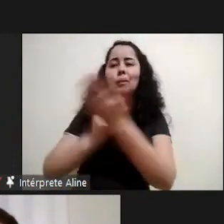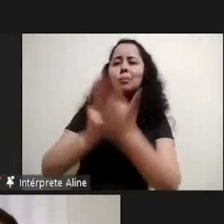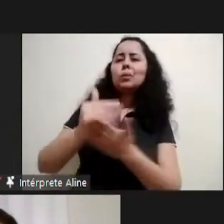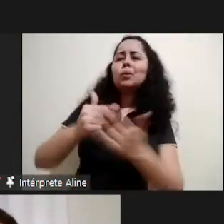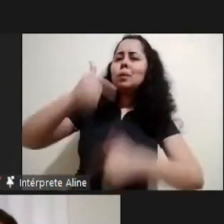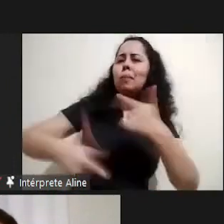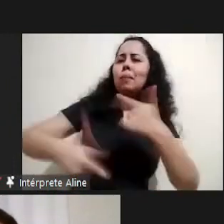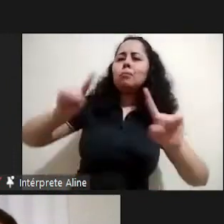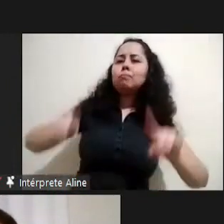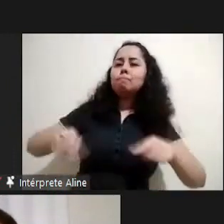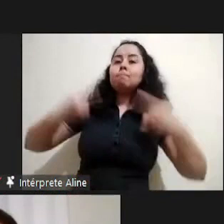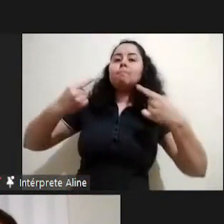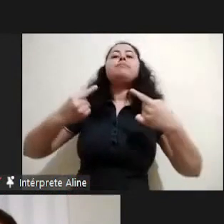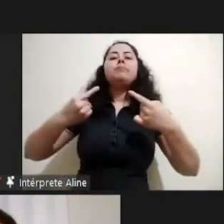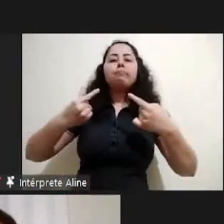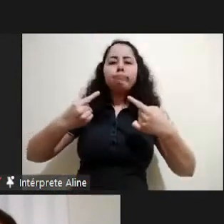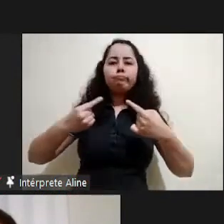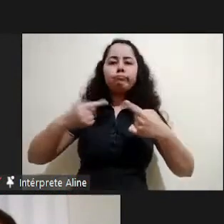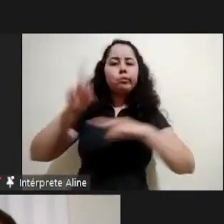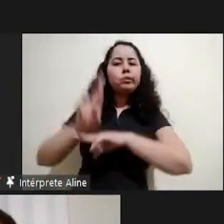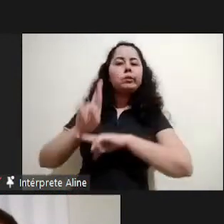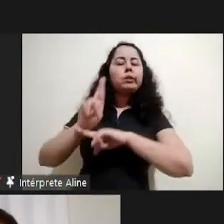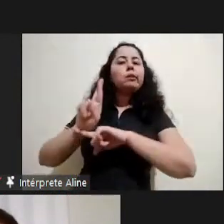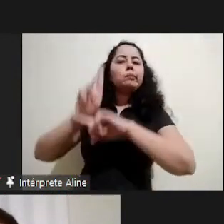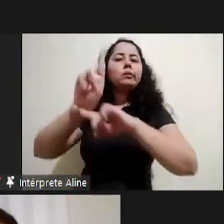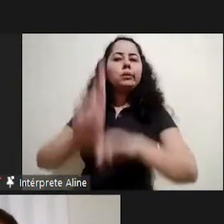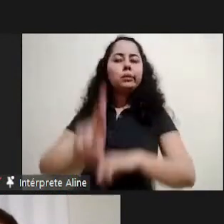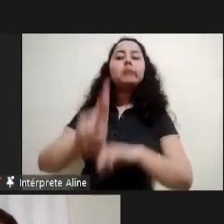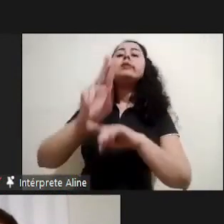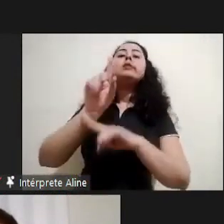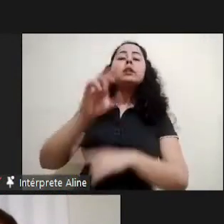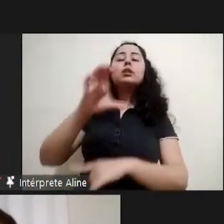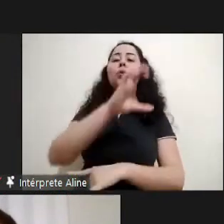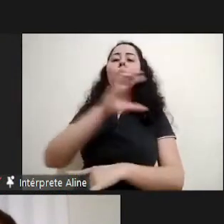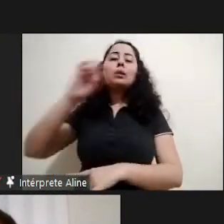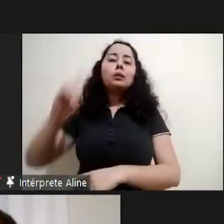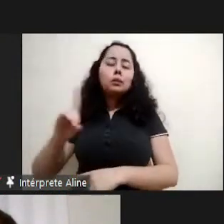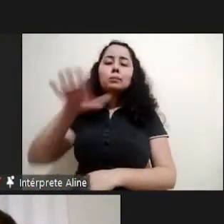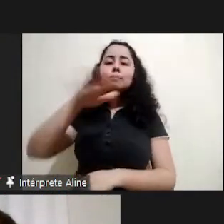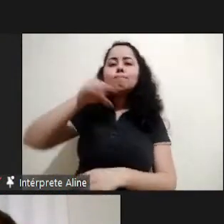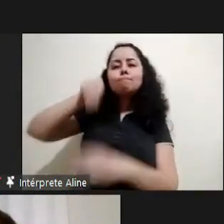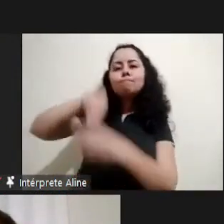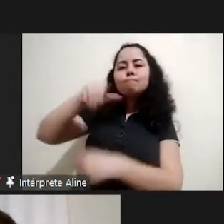da coordenação do Bacharelado Interdisciplinar em Artes e Design.